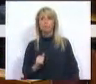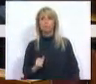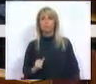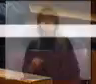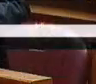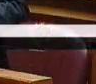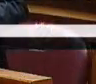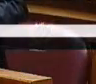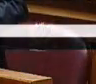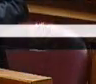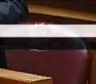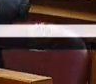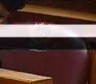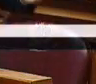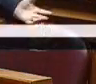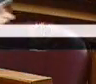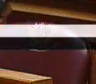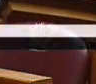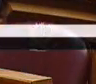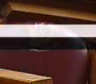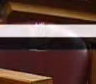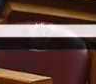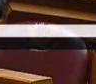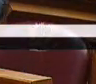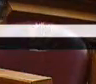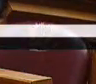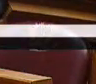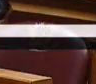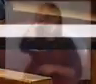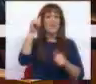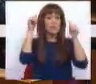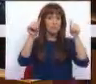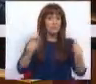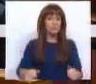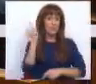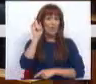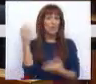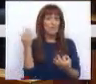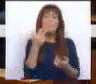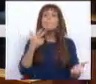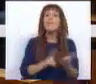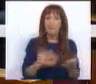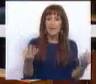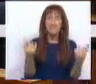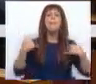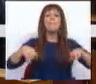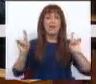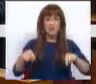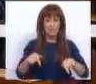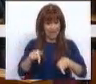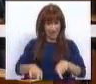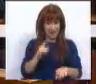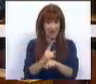da obtenção destes certificados foi fixado pelo anterior Governo é verdade, mas também é verdade que foi este